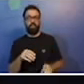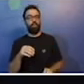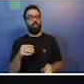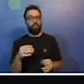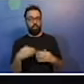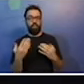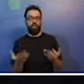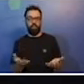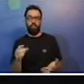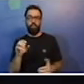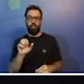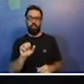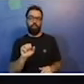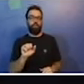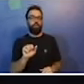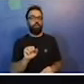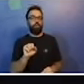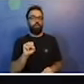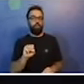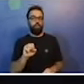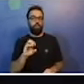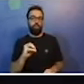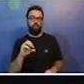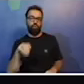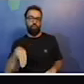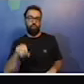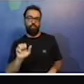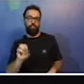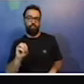nós. Certo?